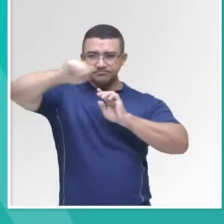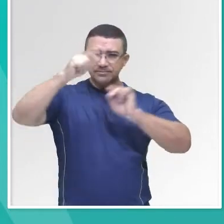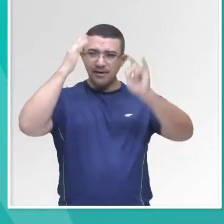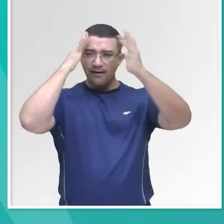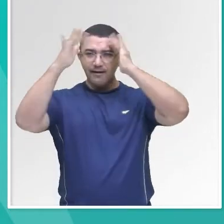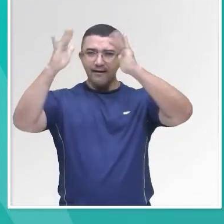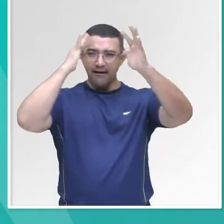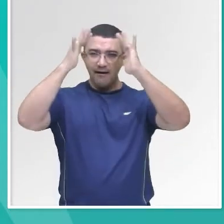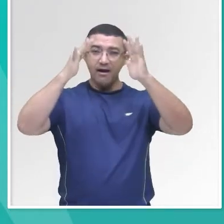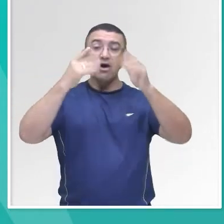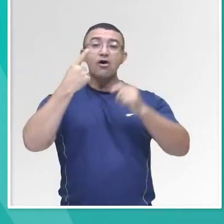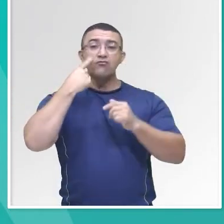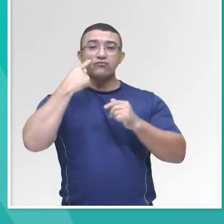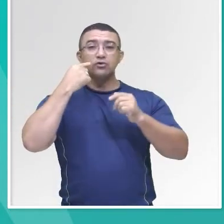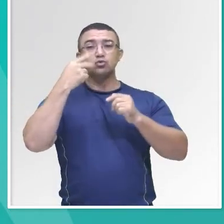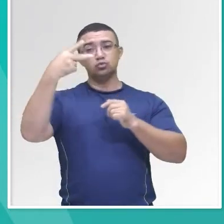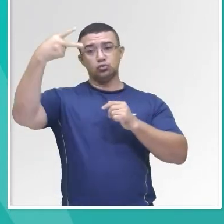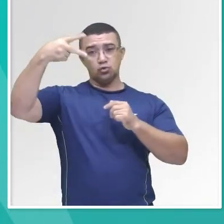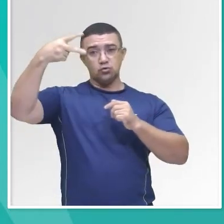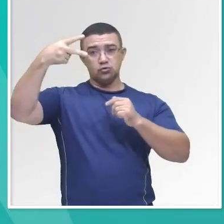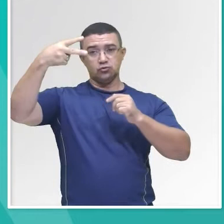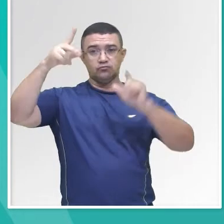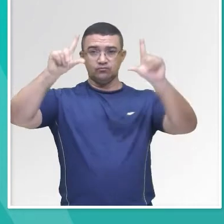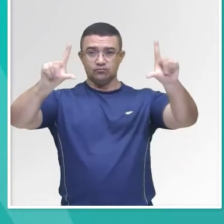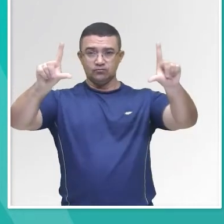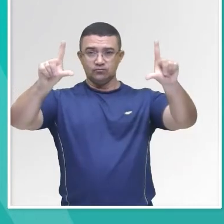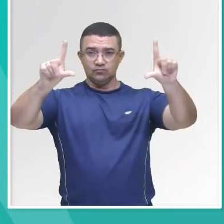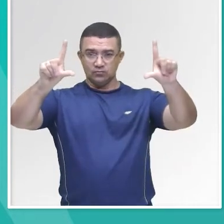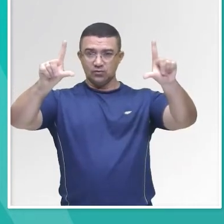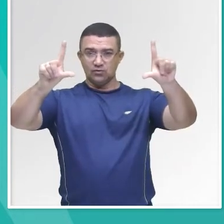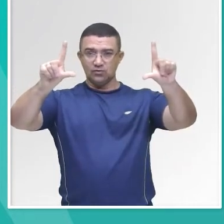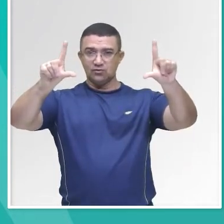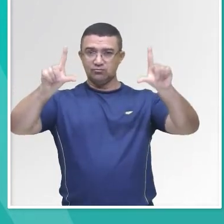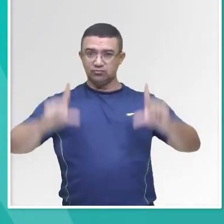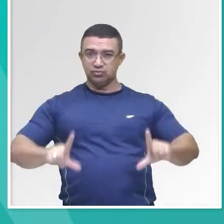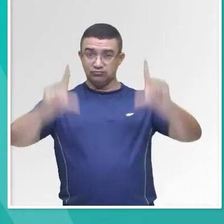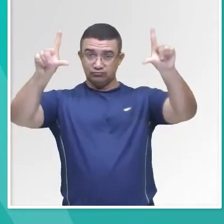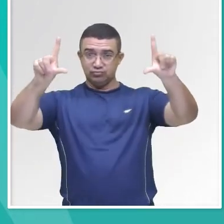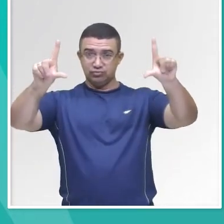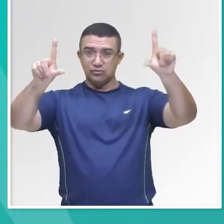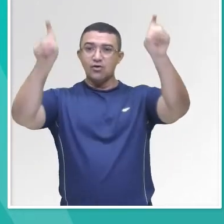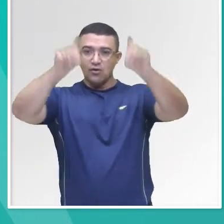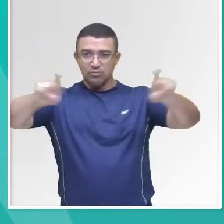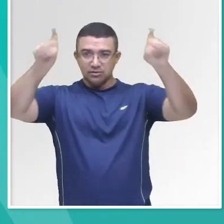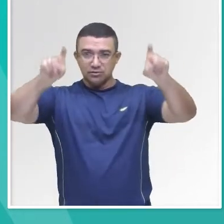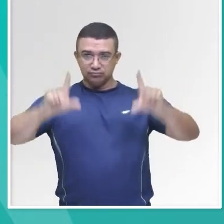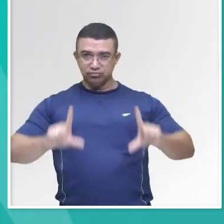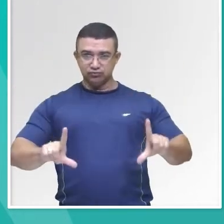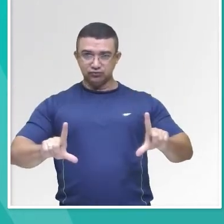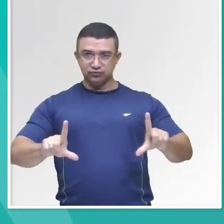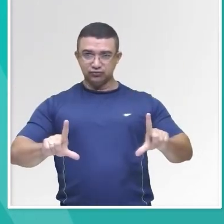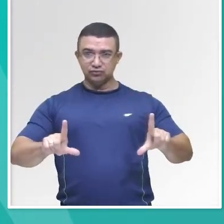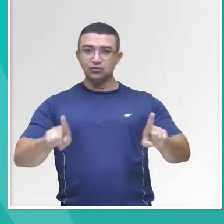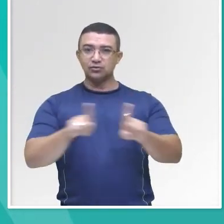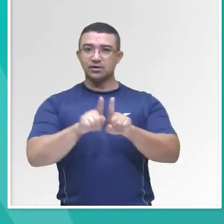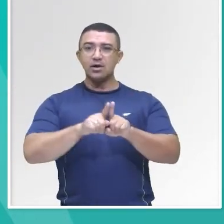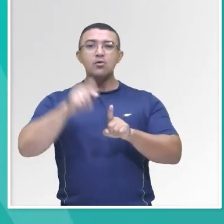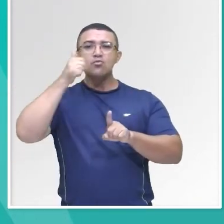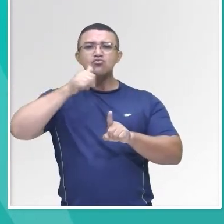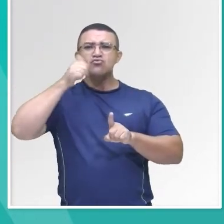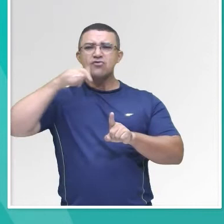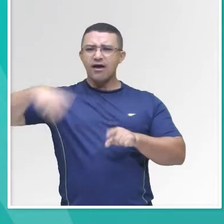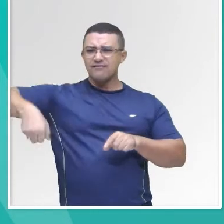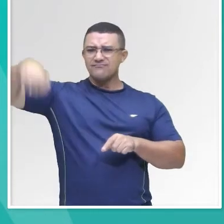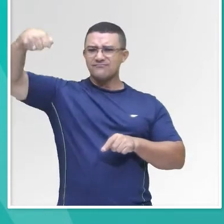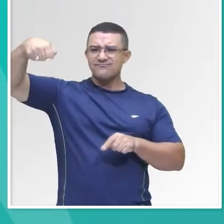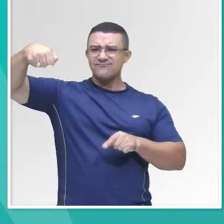Vocês estão vendo aí duas imagens, computador e carrinho de supermercado e a mulher com sacolas. Então, você